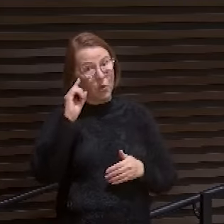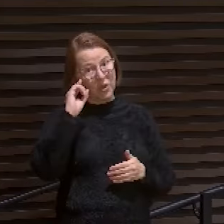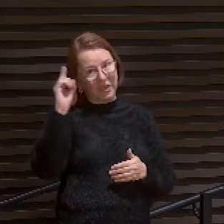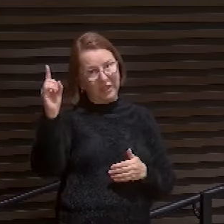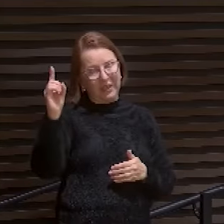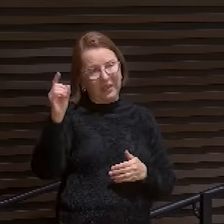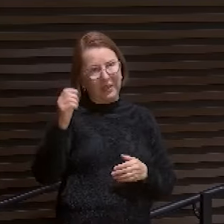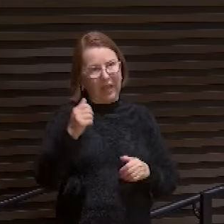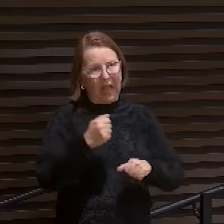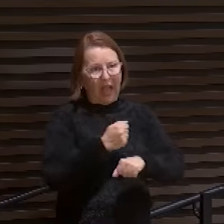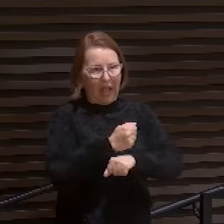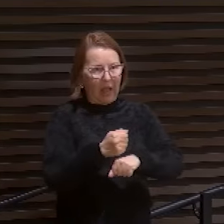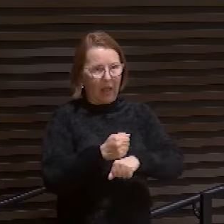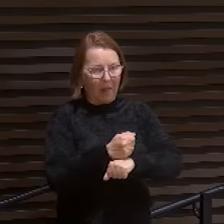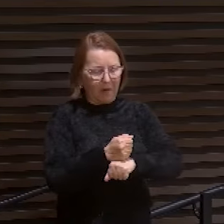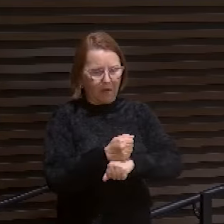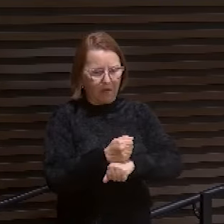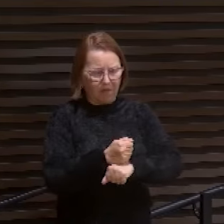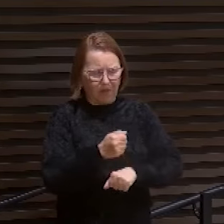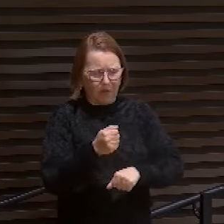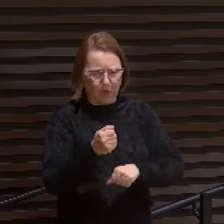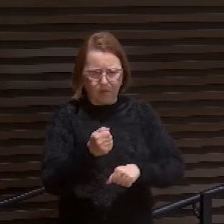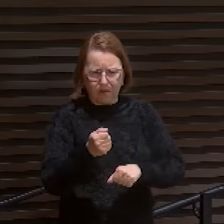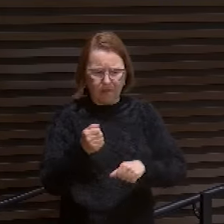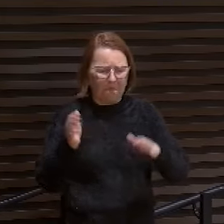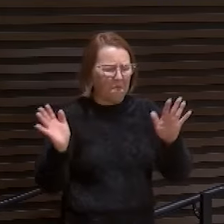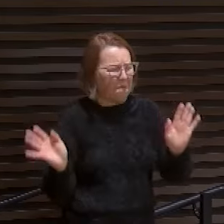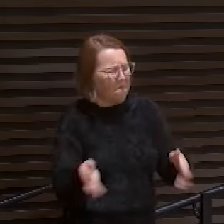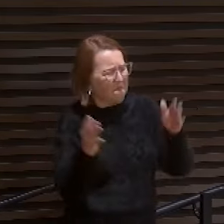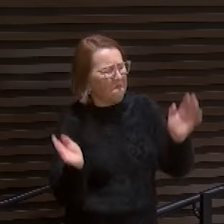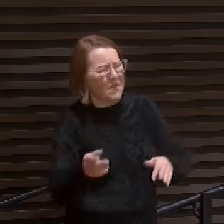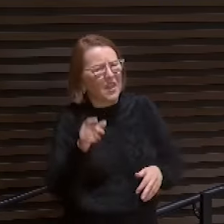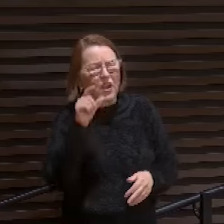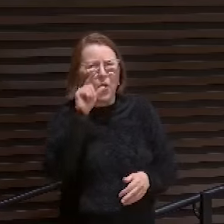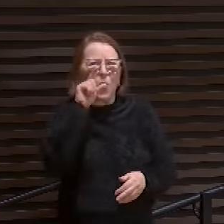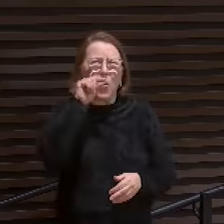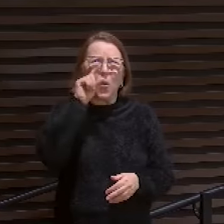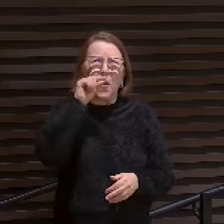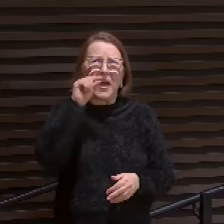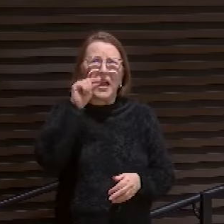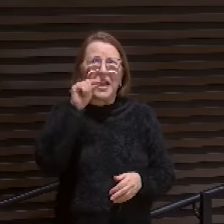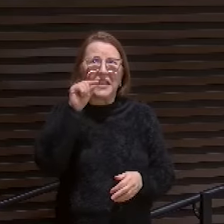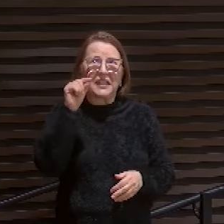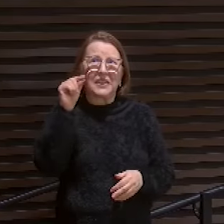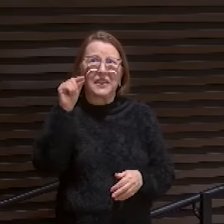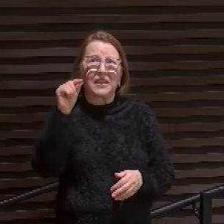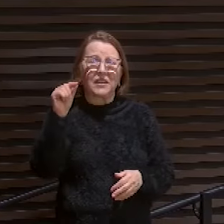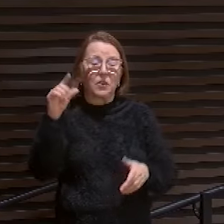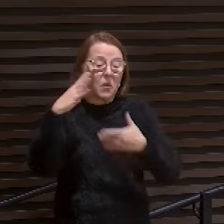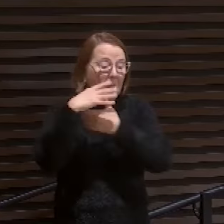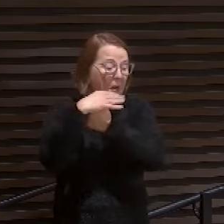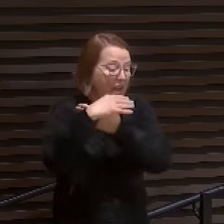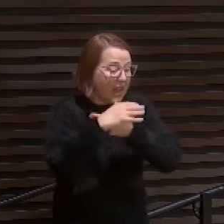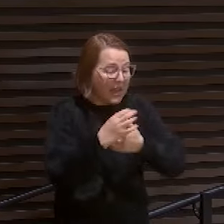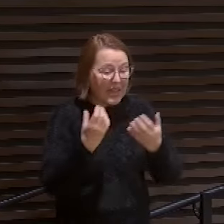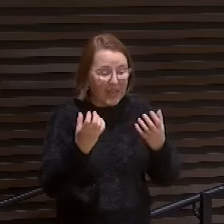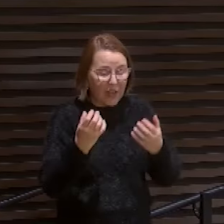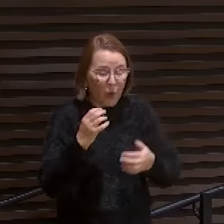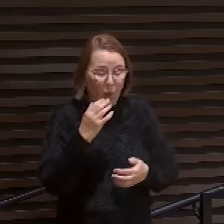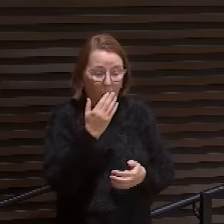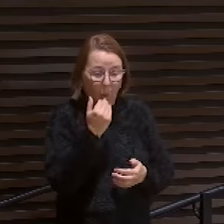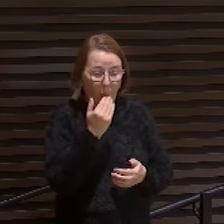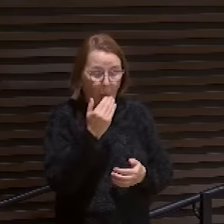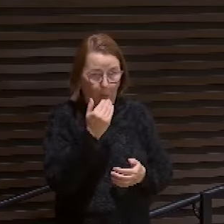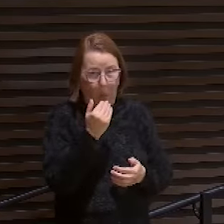Abraão ficou enxotando as aves de rapina que queriam comer